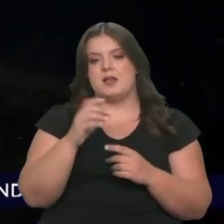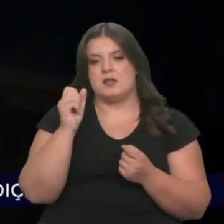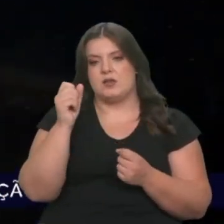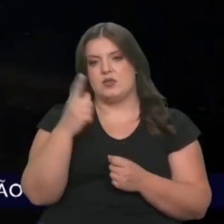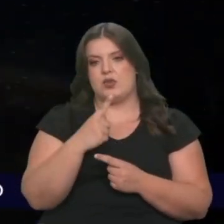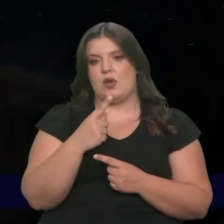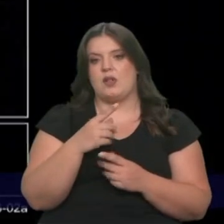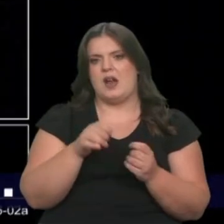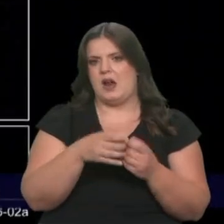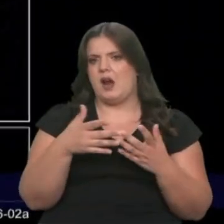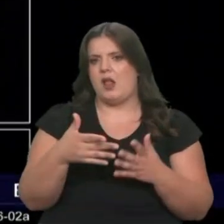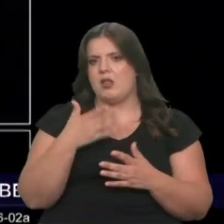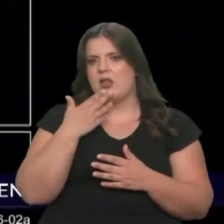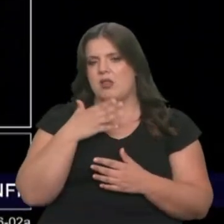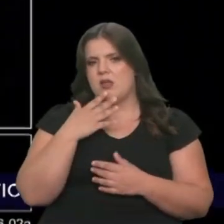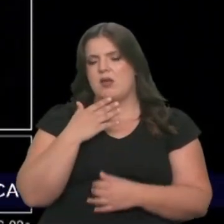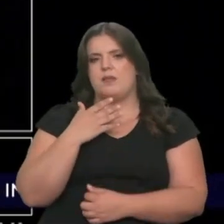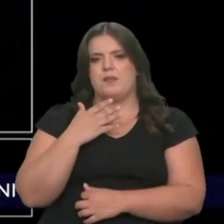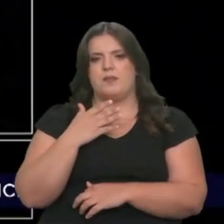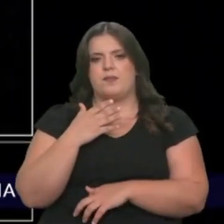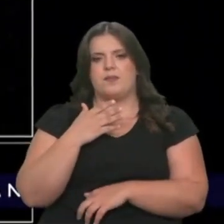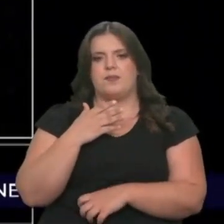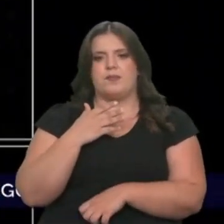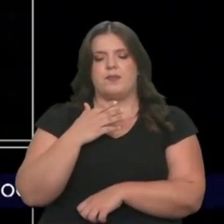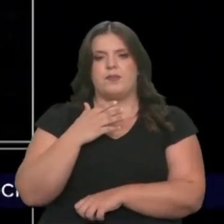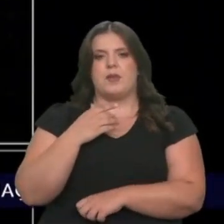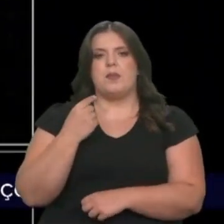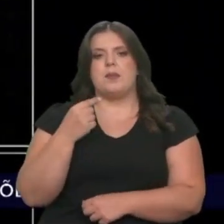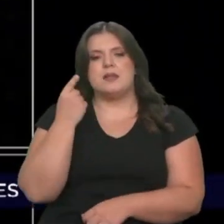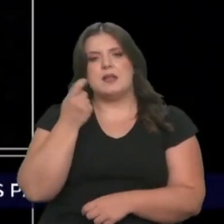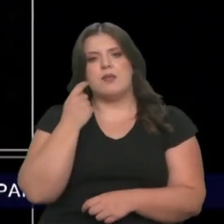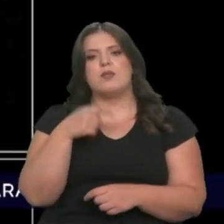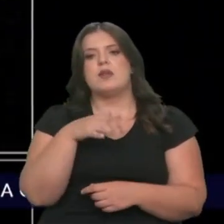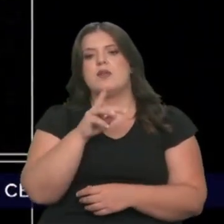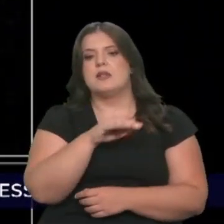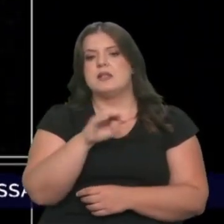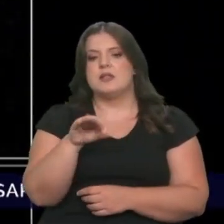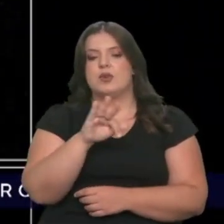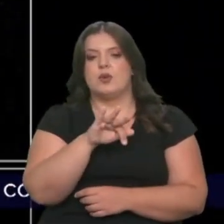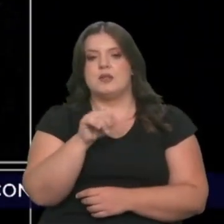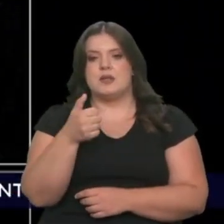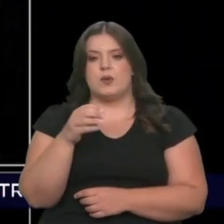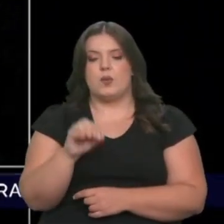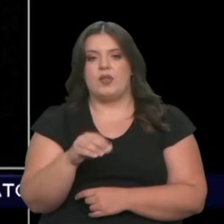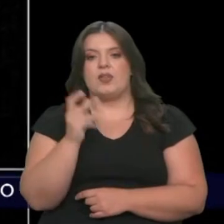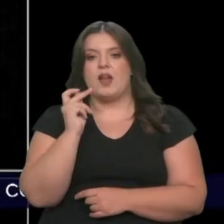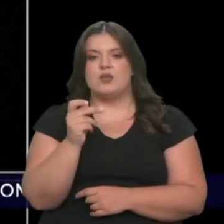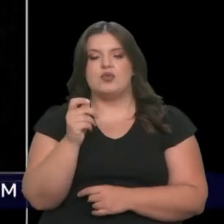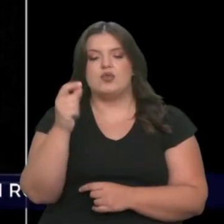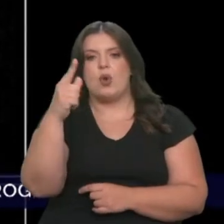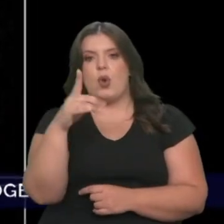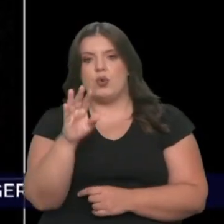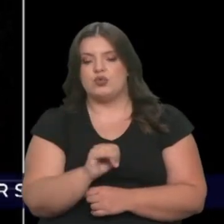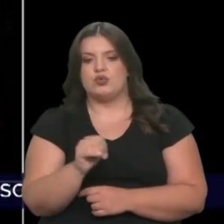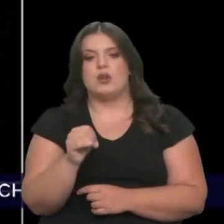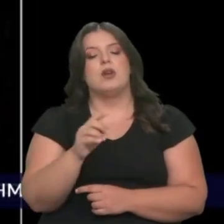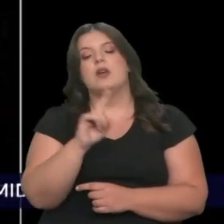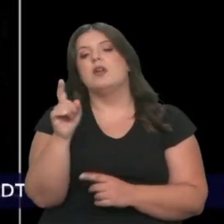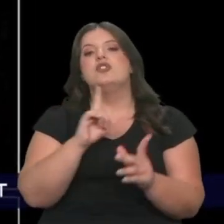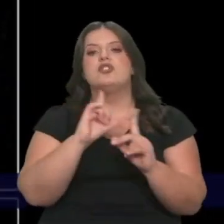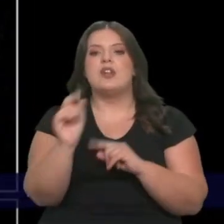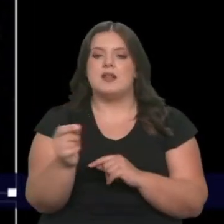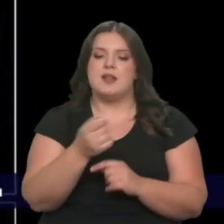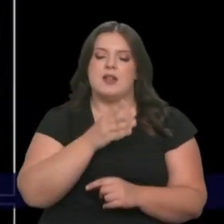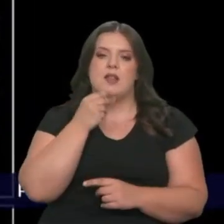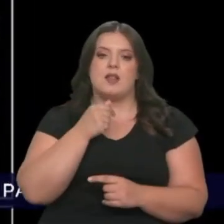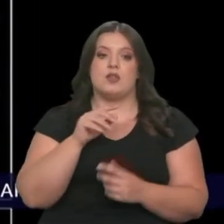portanto era grandinha, era maciça. Pensávamos que estava entre 300 a 450 anos-luz de distância da Terra, e isto é um problema